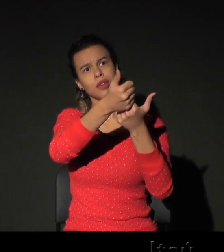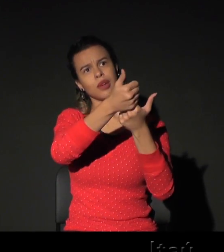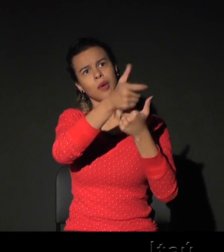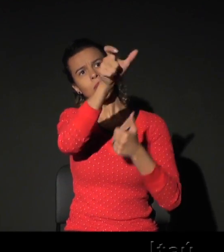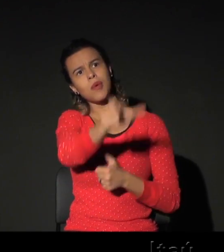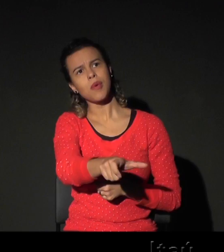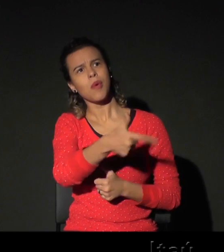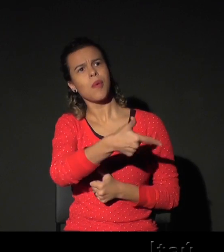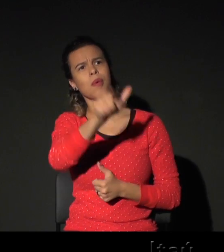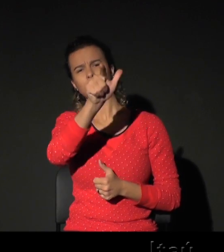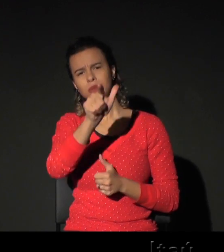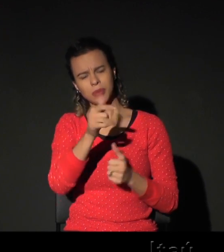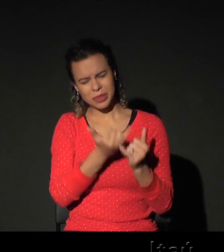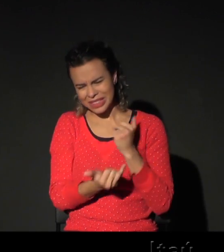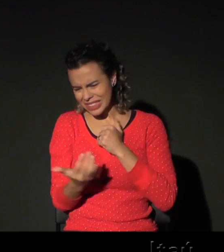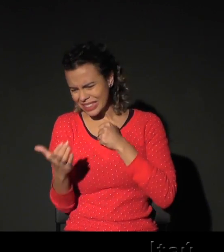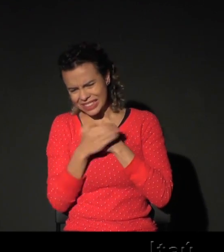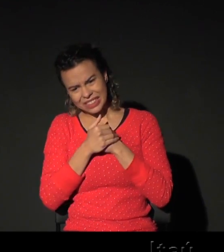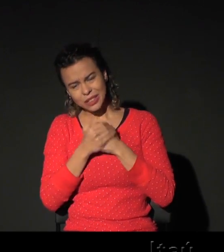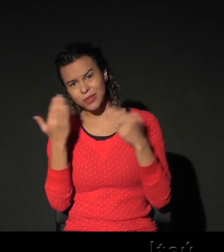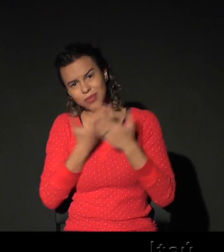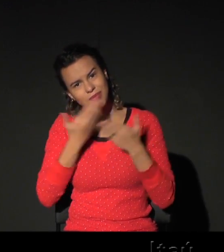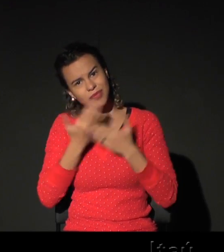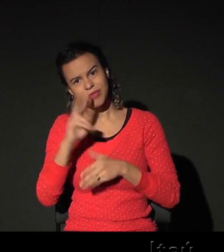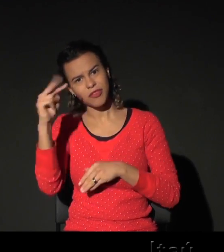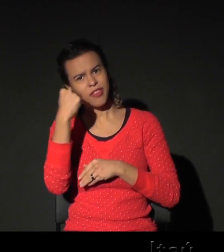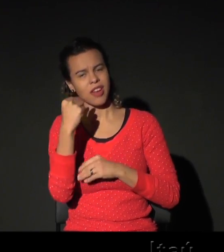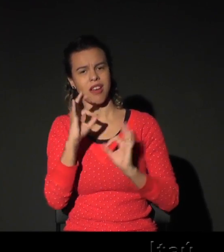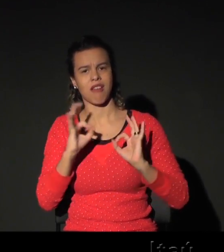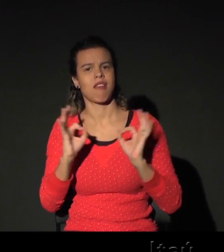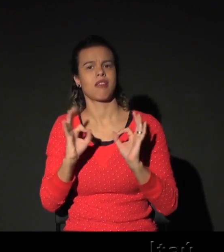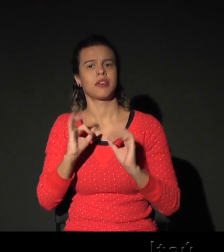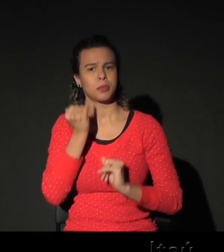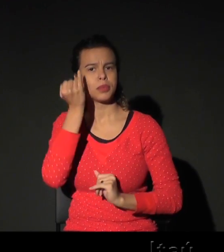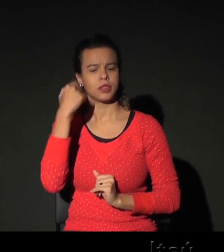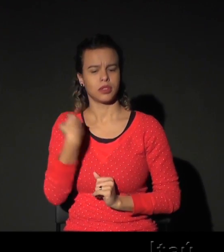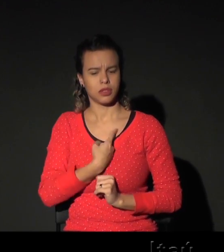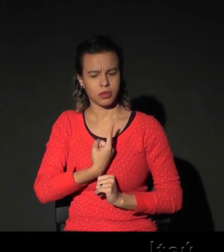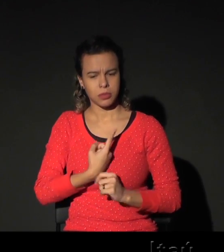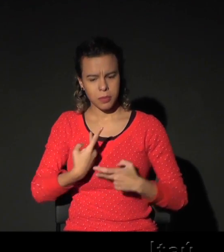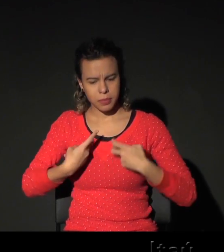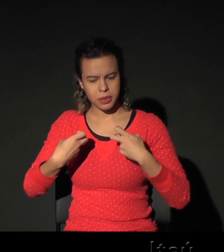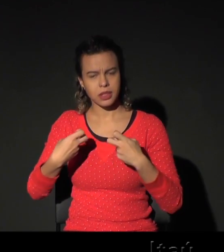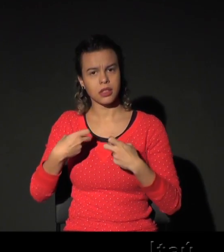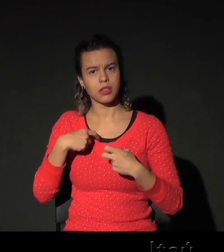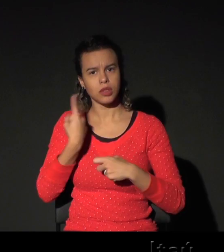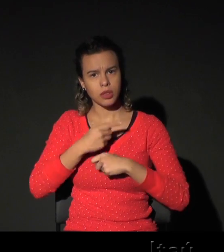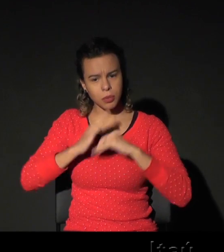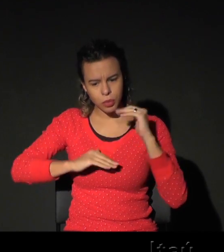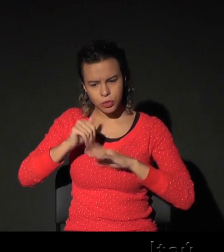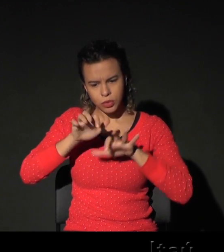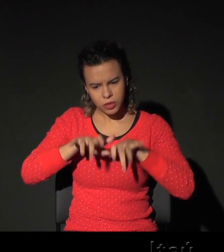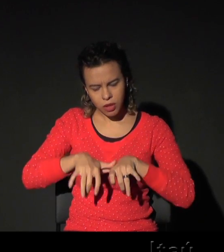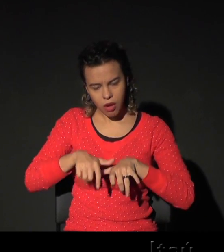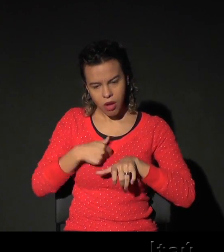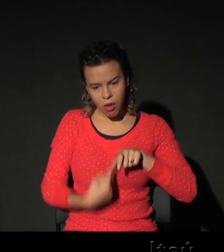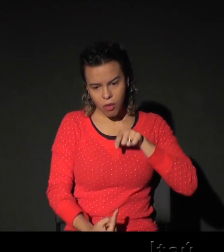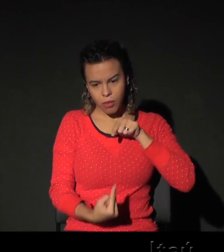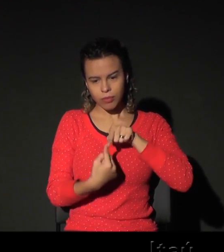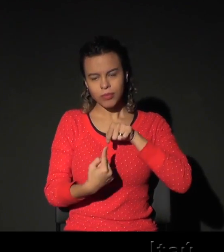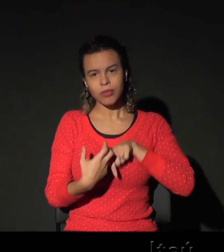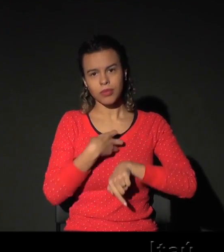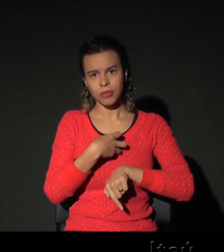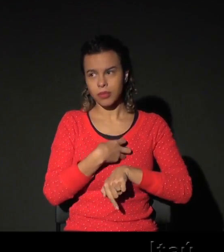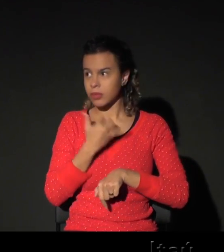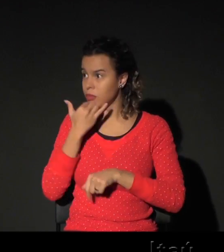maior de invisibilidade e o quanto que é importante a gente se conhecer né nas nossas Produções né